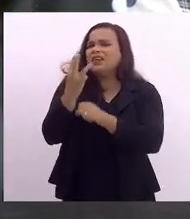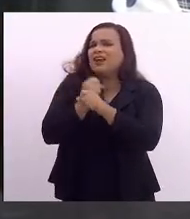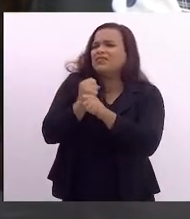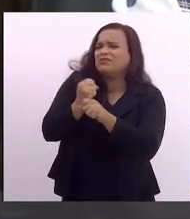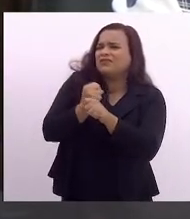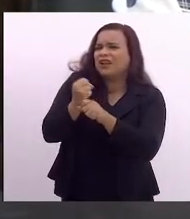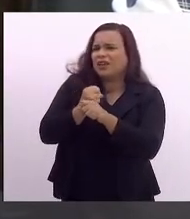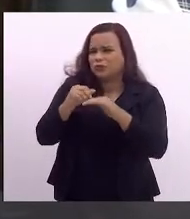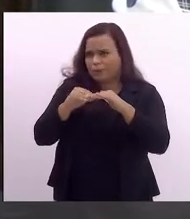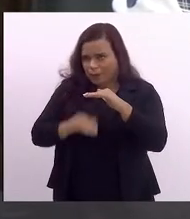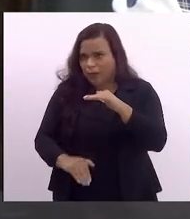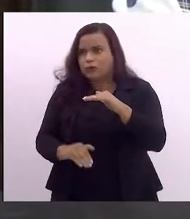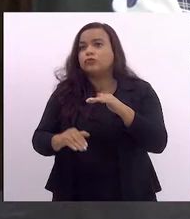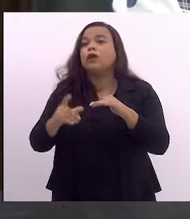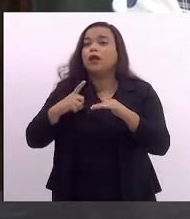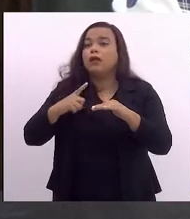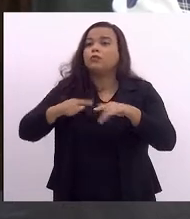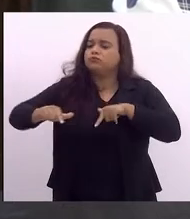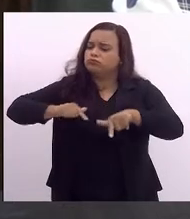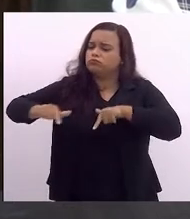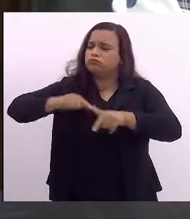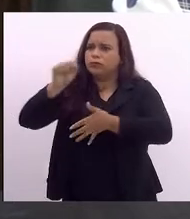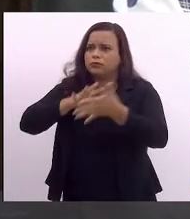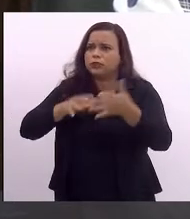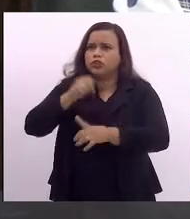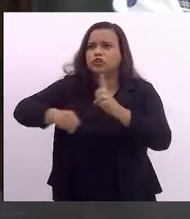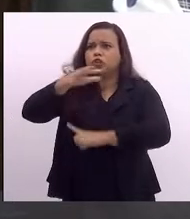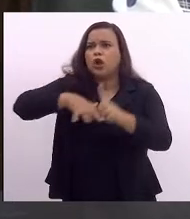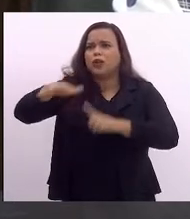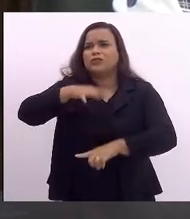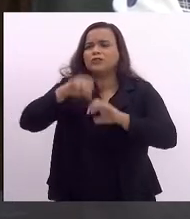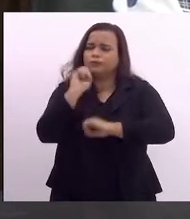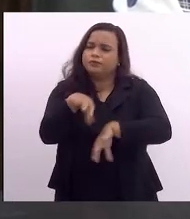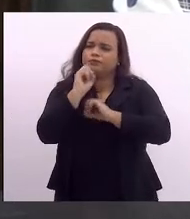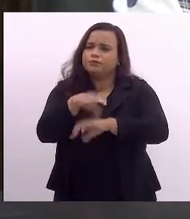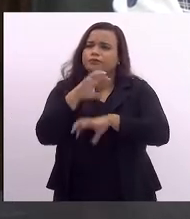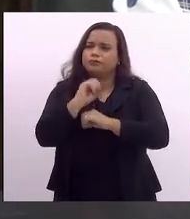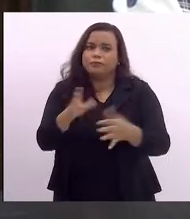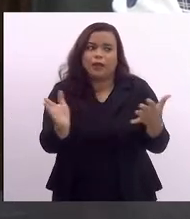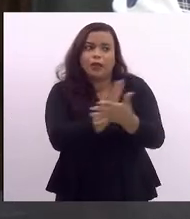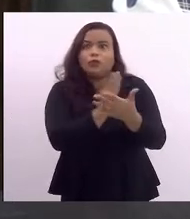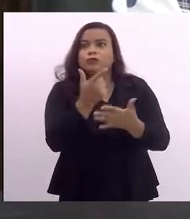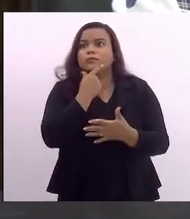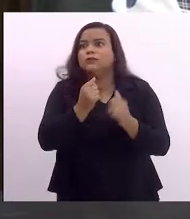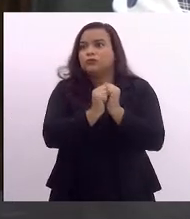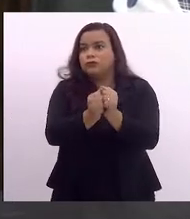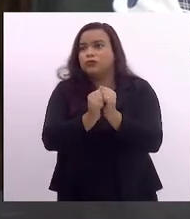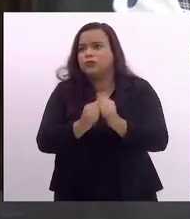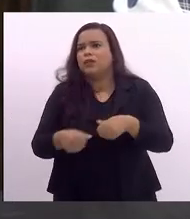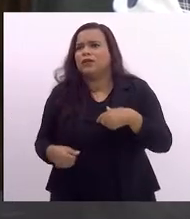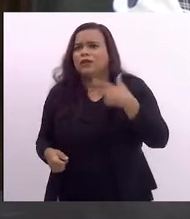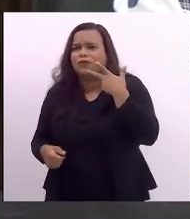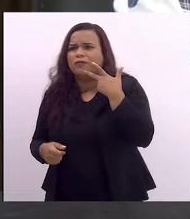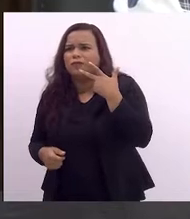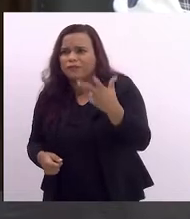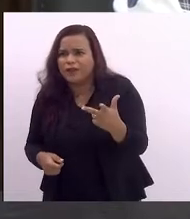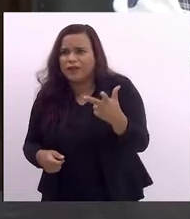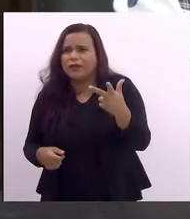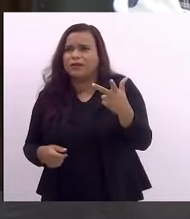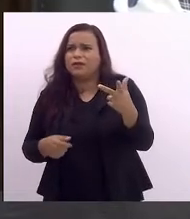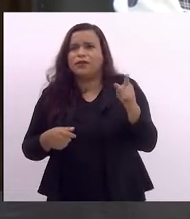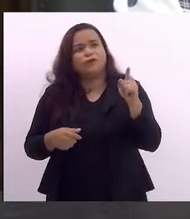em uma atividade de socioeducação com alguns meninos, e eu falei, você é tão bonito, eu posso tirar uma foto com